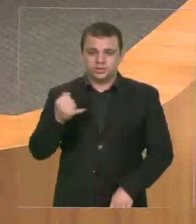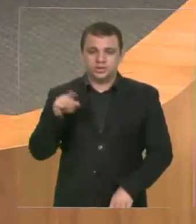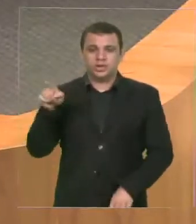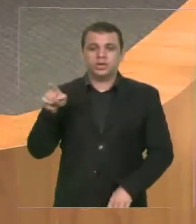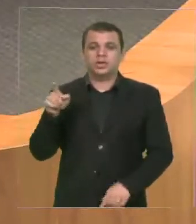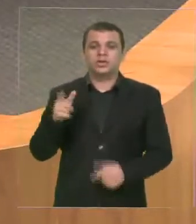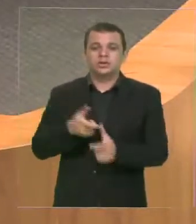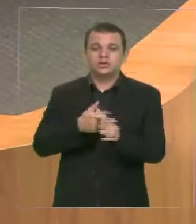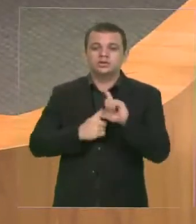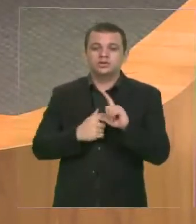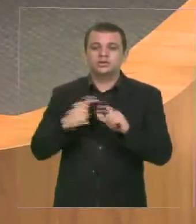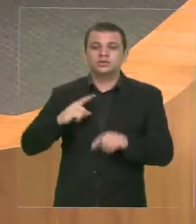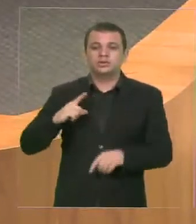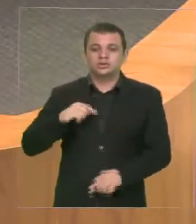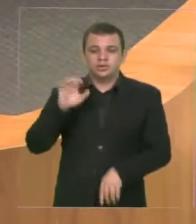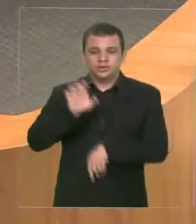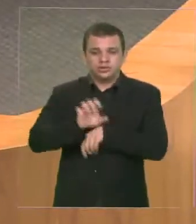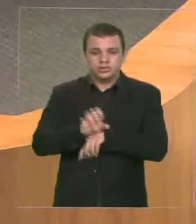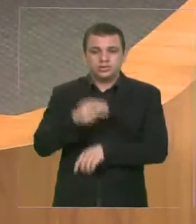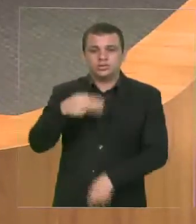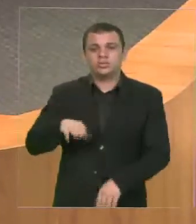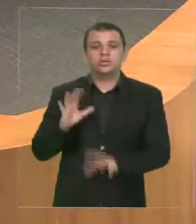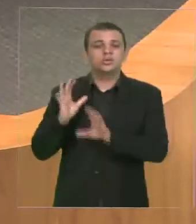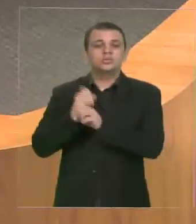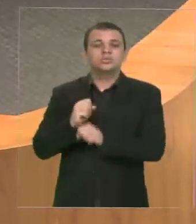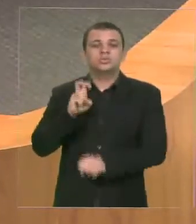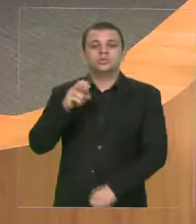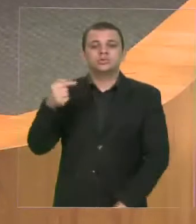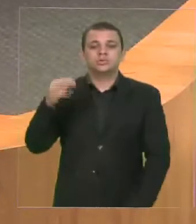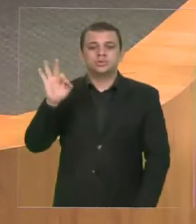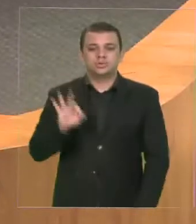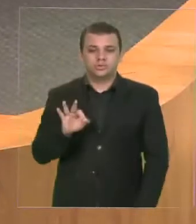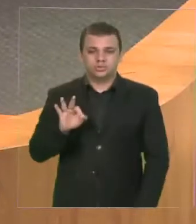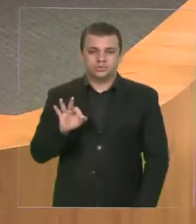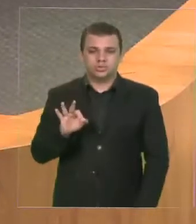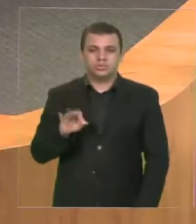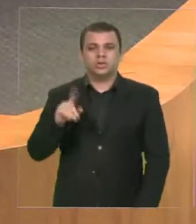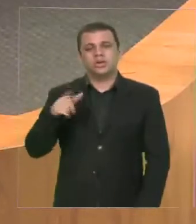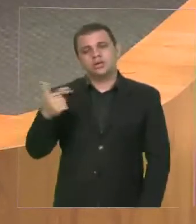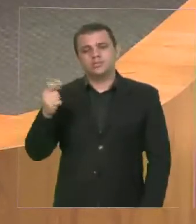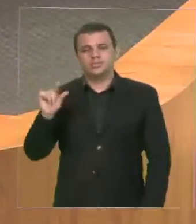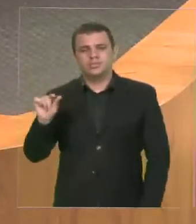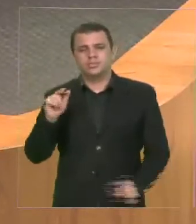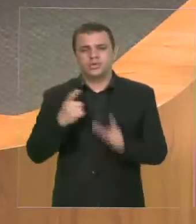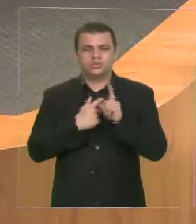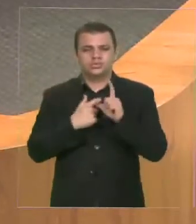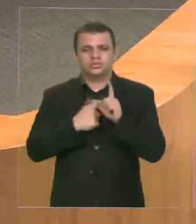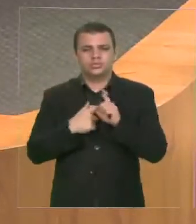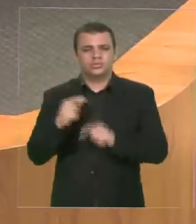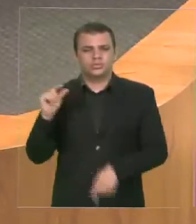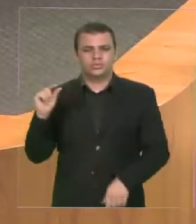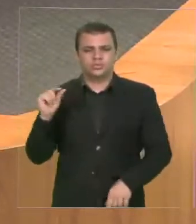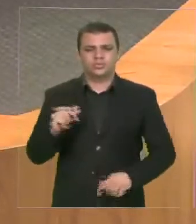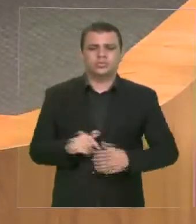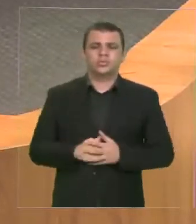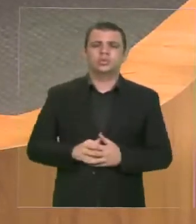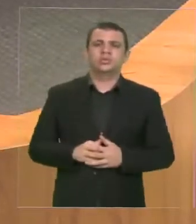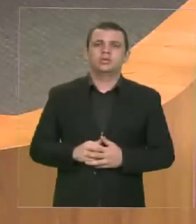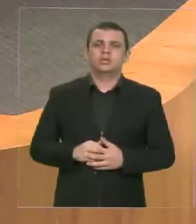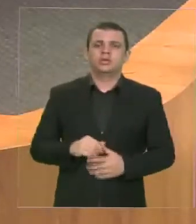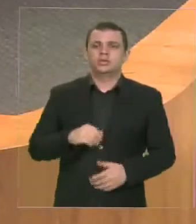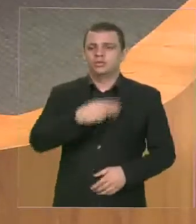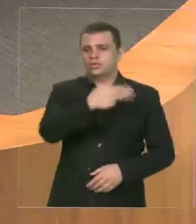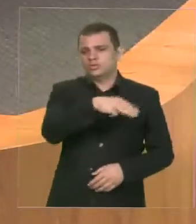relativa às receitas do Estado era de 57%, uma das menores do Brasil. Lembrando que a dívida do